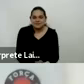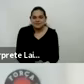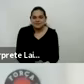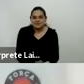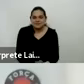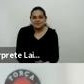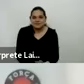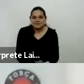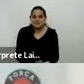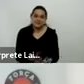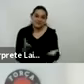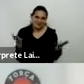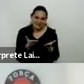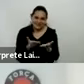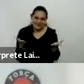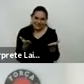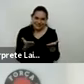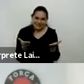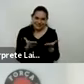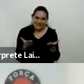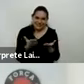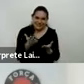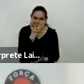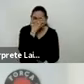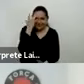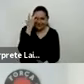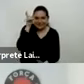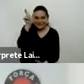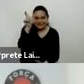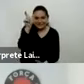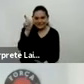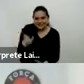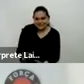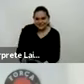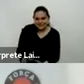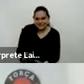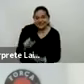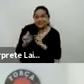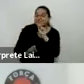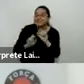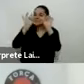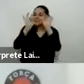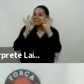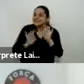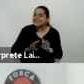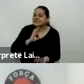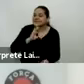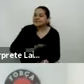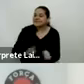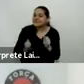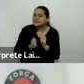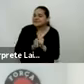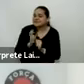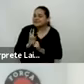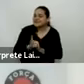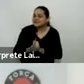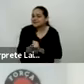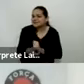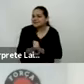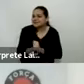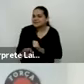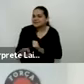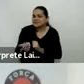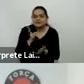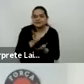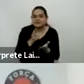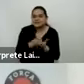E agora, o nosso mago de todas as tardes, dando um show